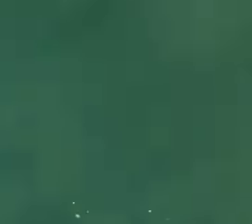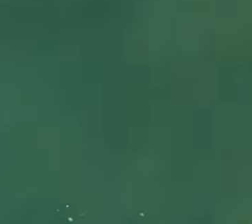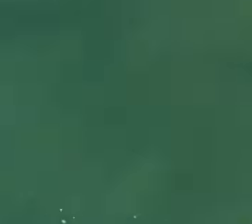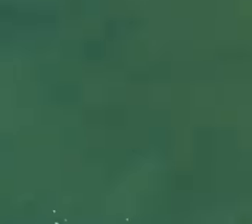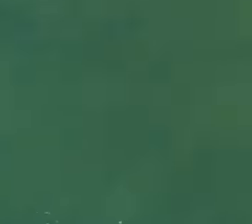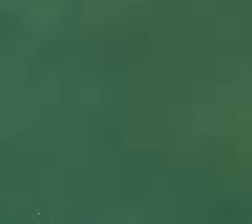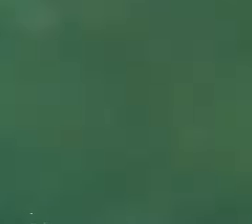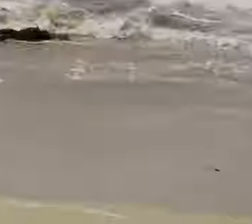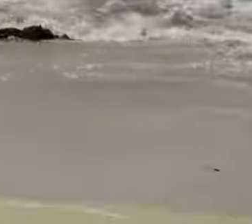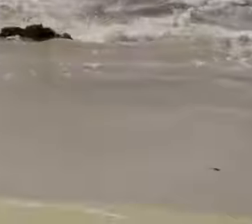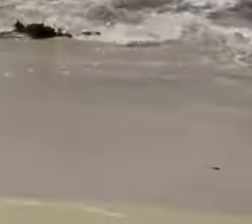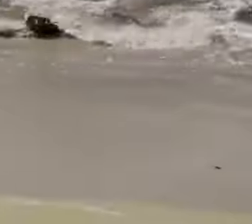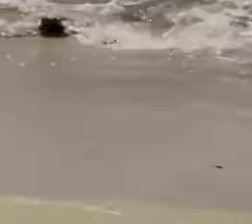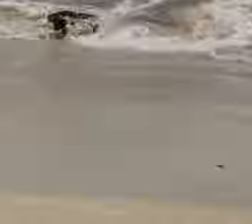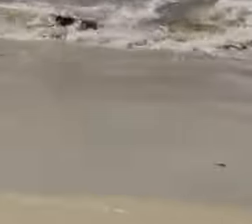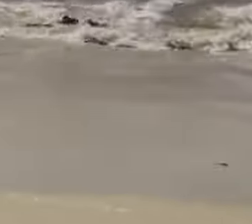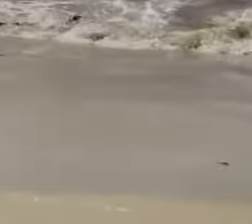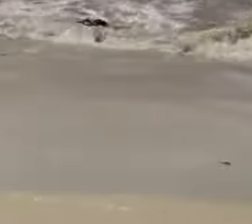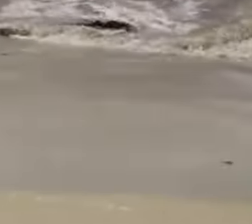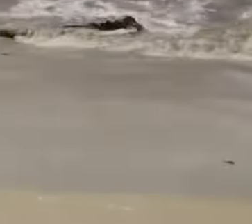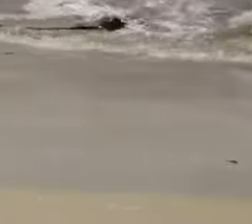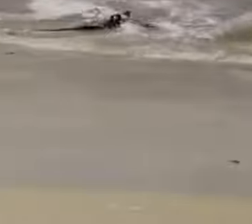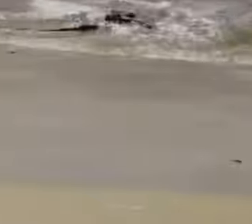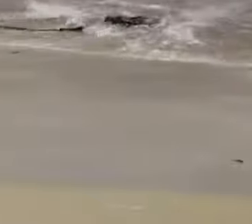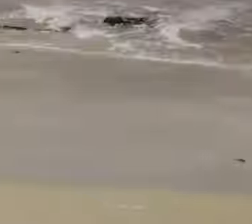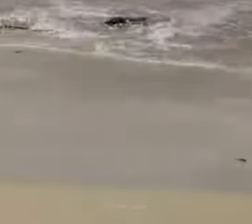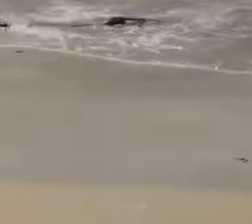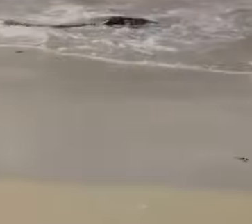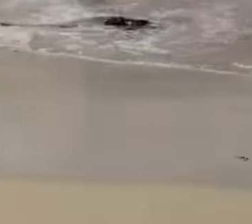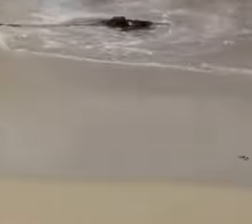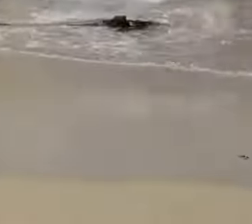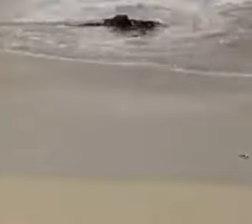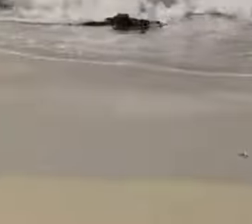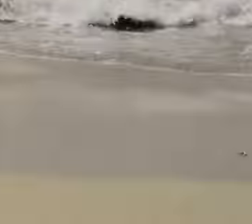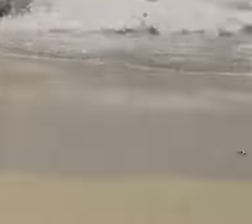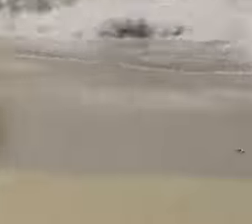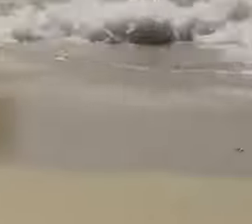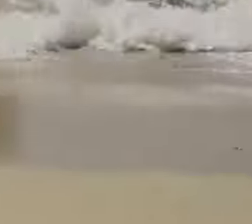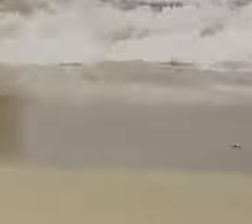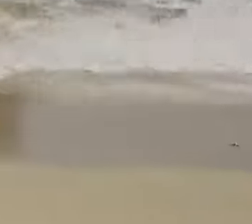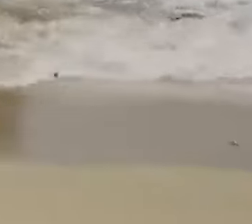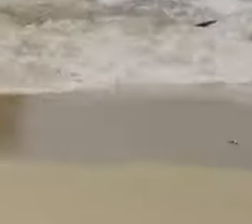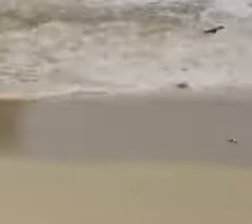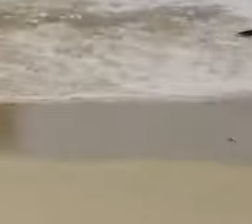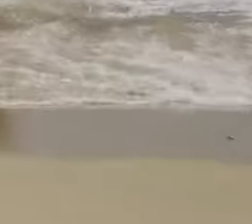além de que frequentemente leva a encalhes em massa e morte.